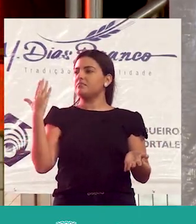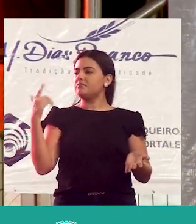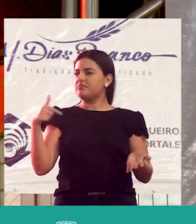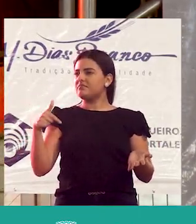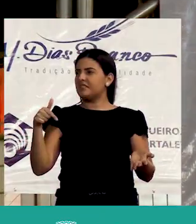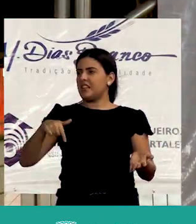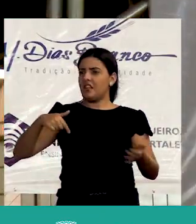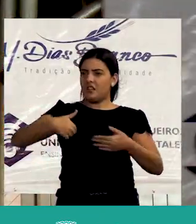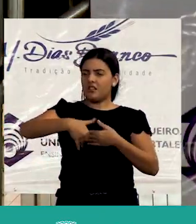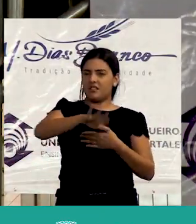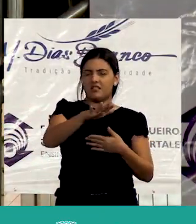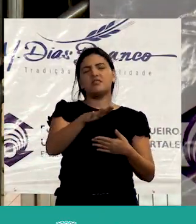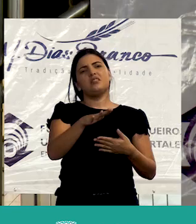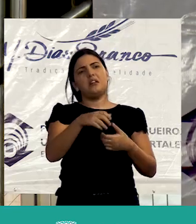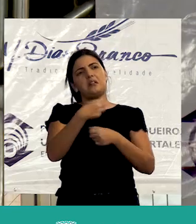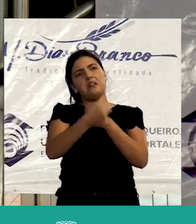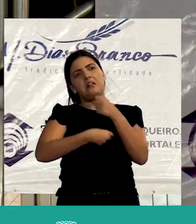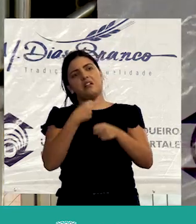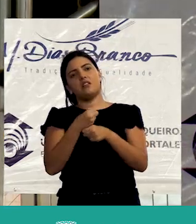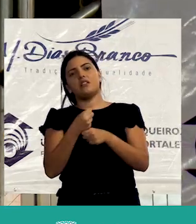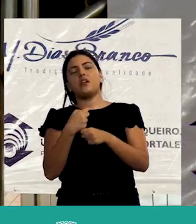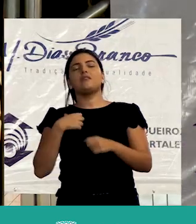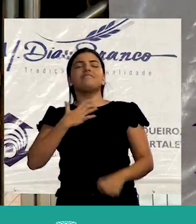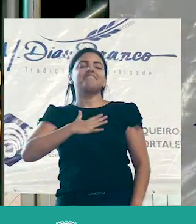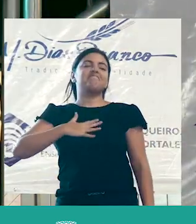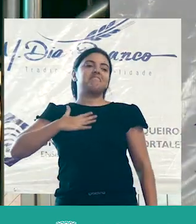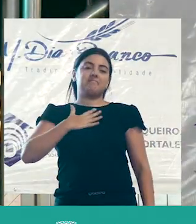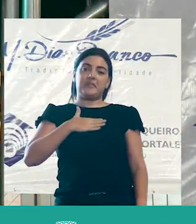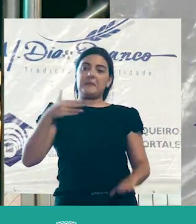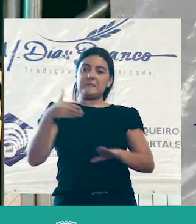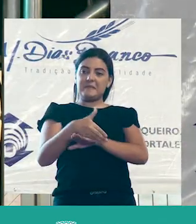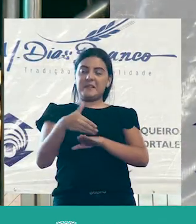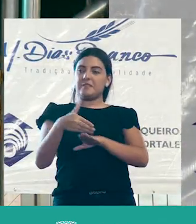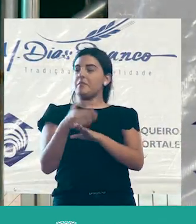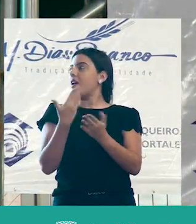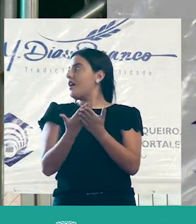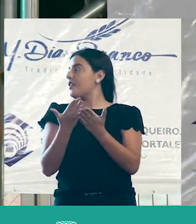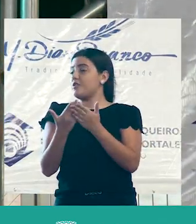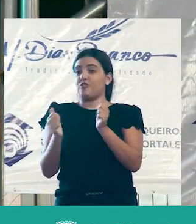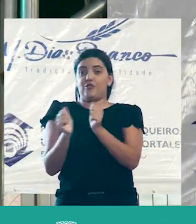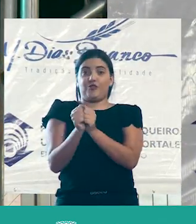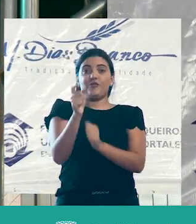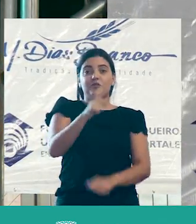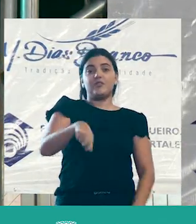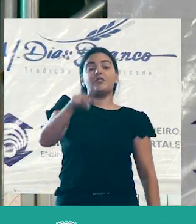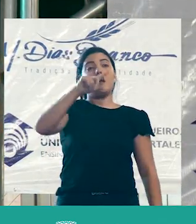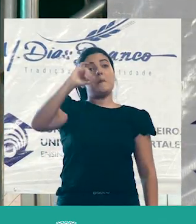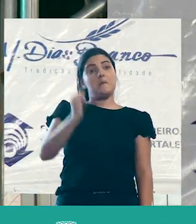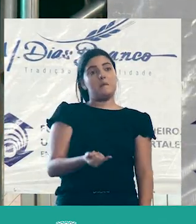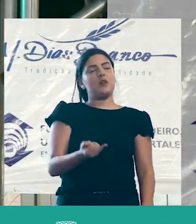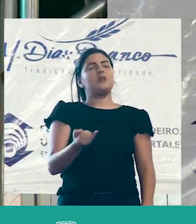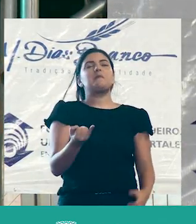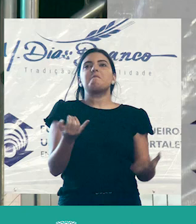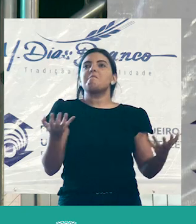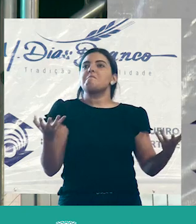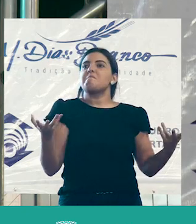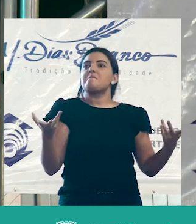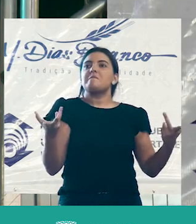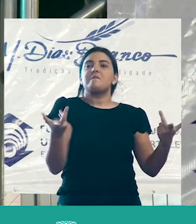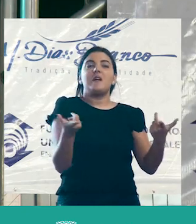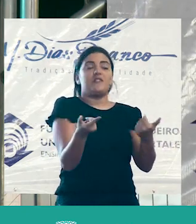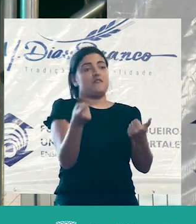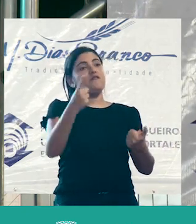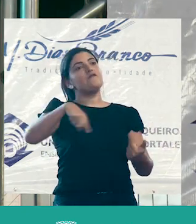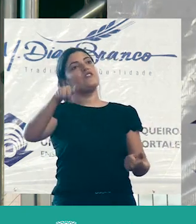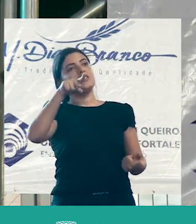turma ou na edição passada. E é sempre um prazer participar dessas aulas com vocês, porque eu sei que é uma oportunidade gigante de você